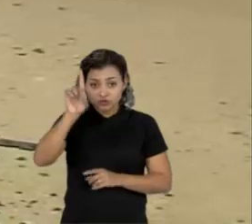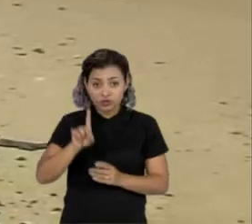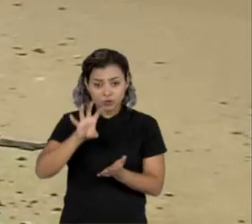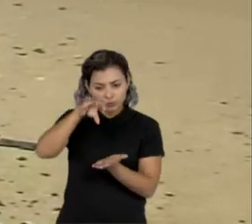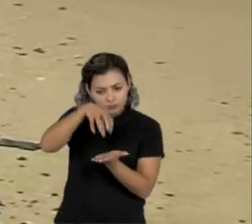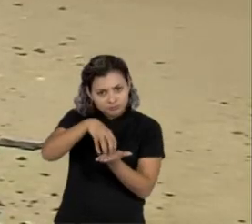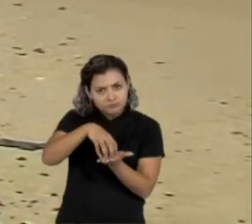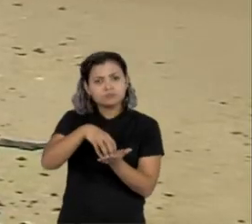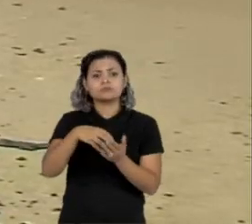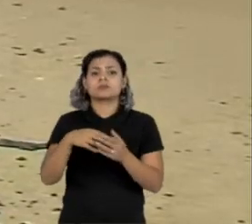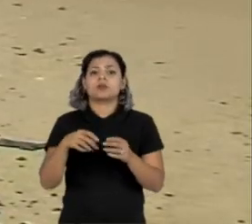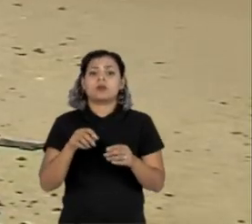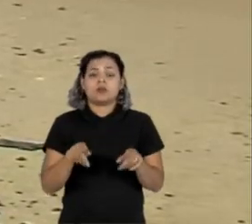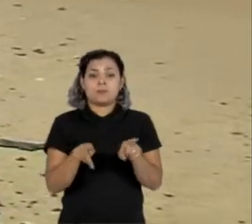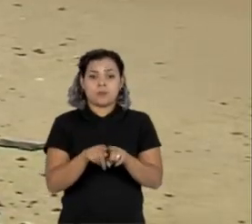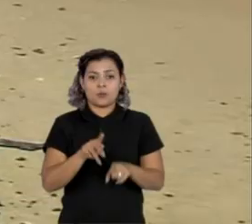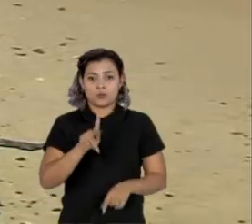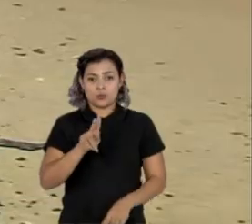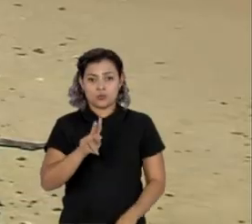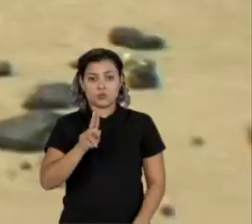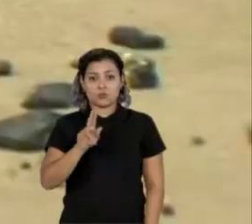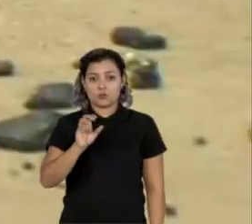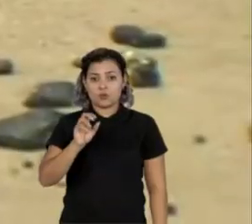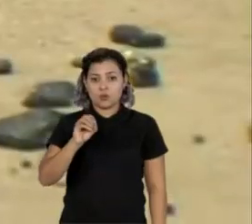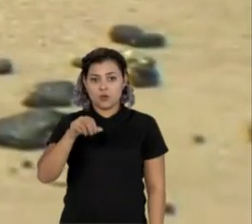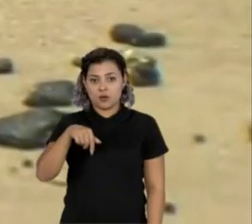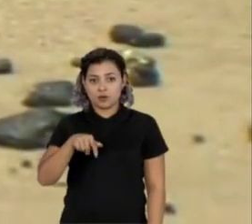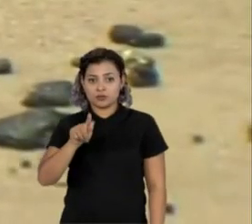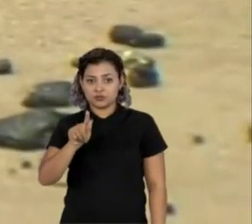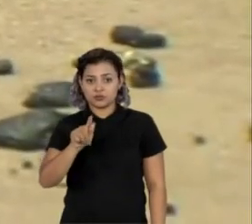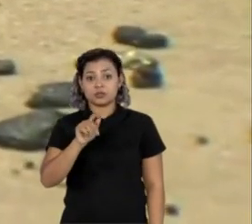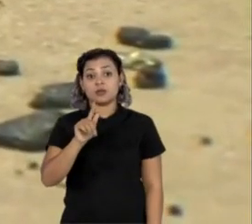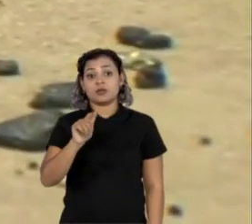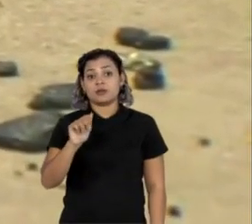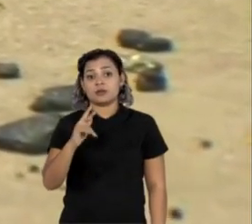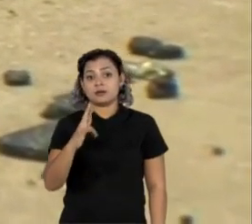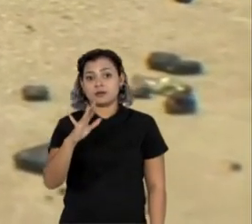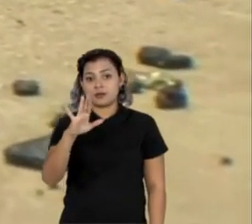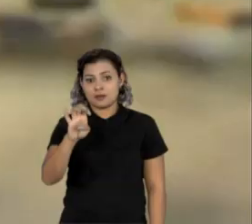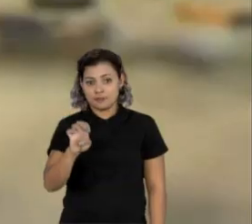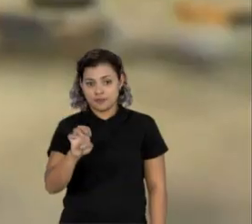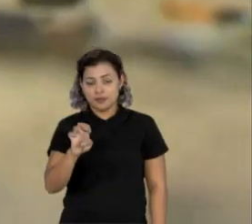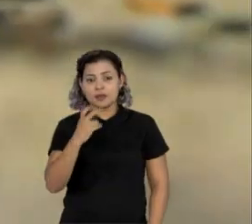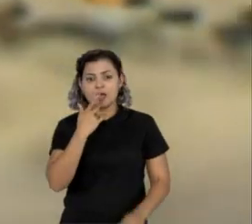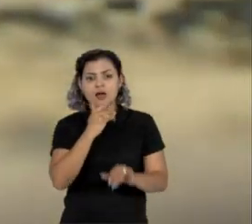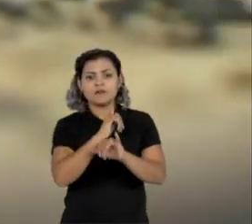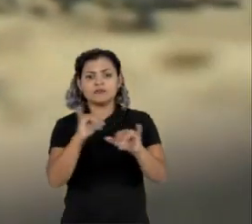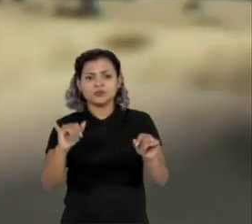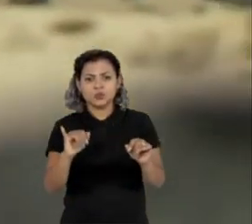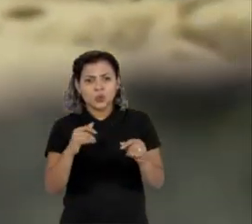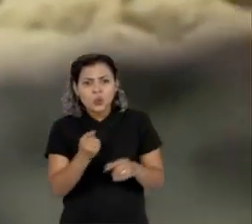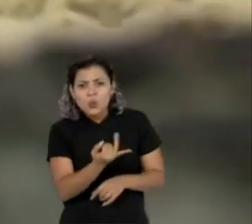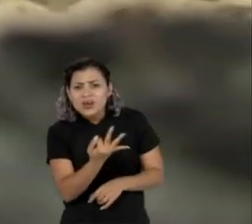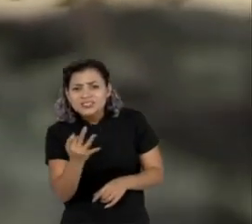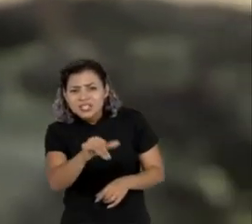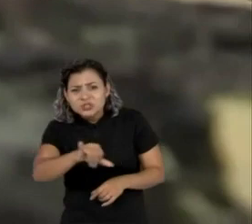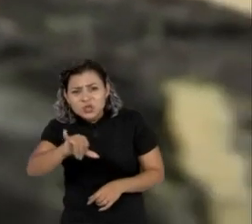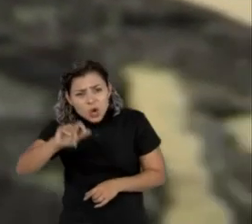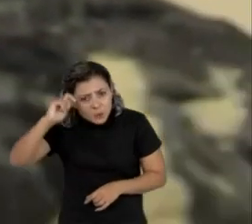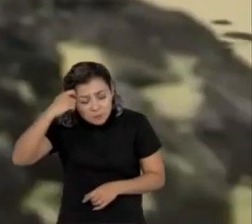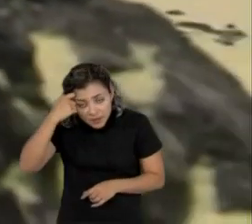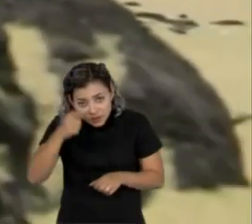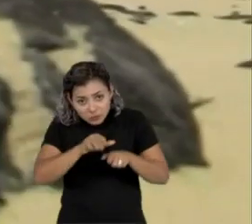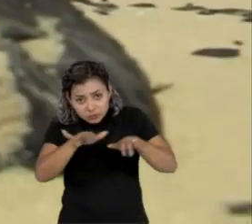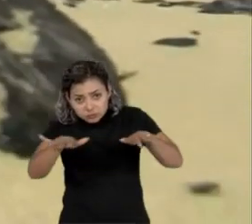Estratégia Costeira da ONG Conservação Internacional, Guilherme Dutra, não é possível prever a quantidade de óleo